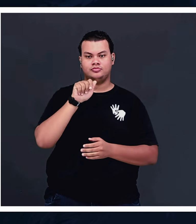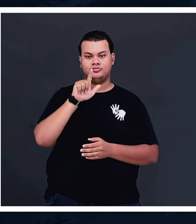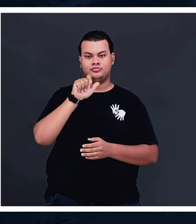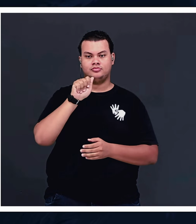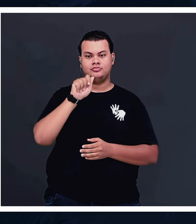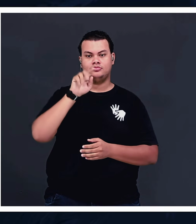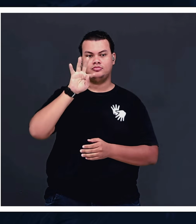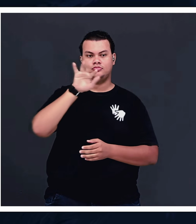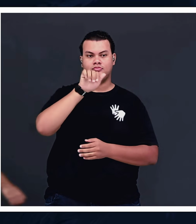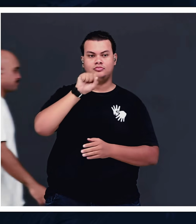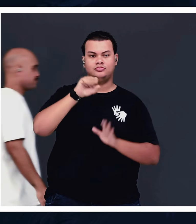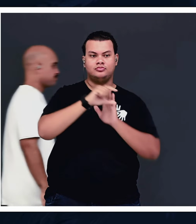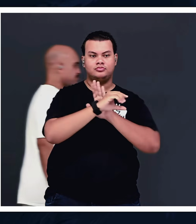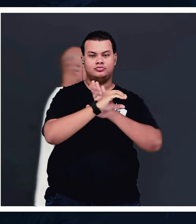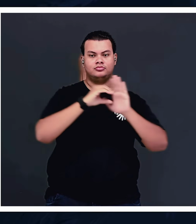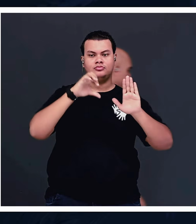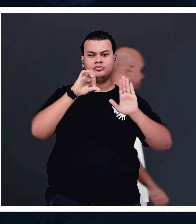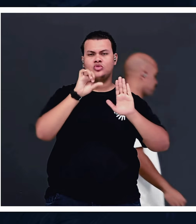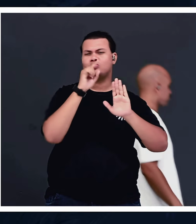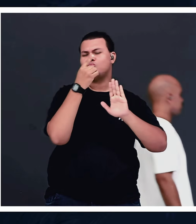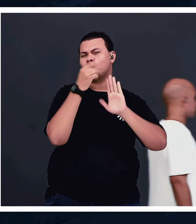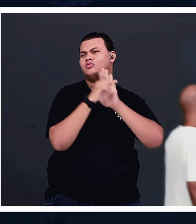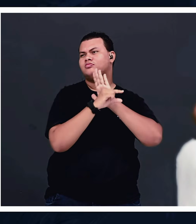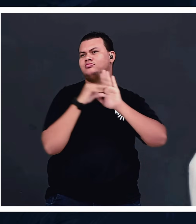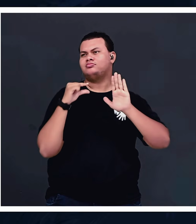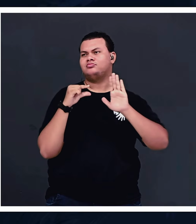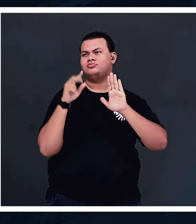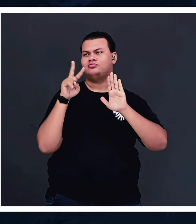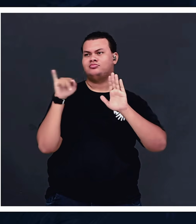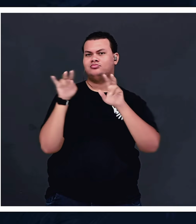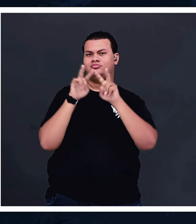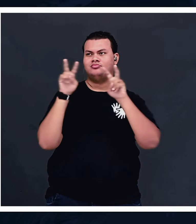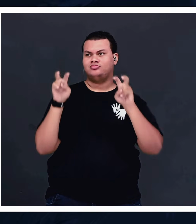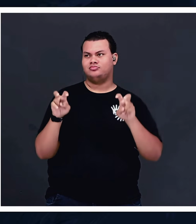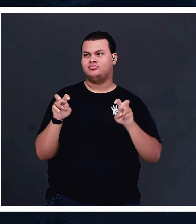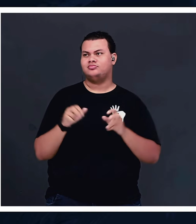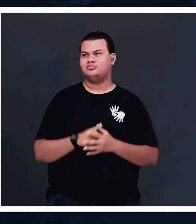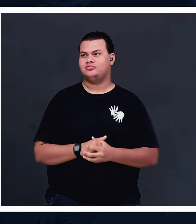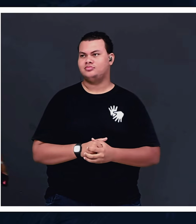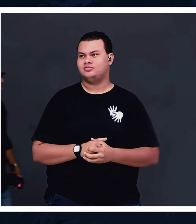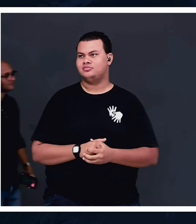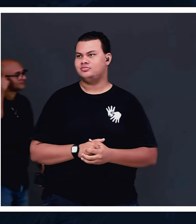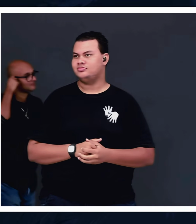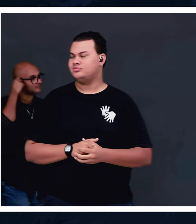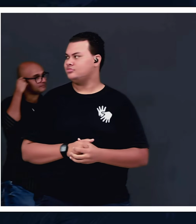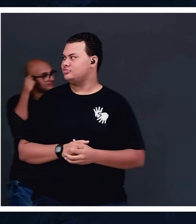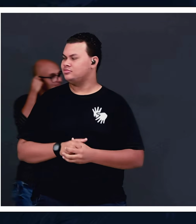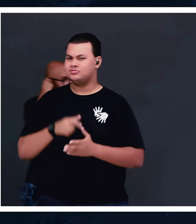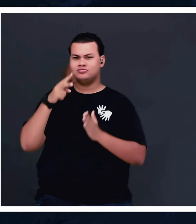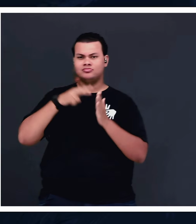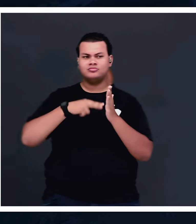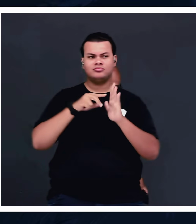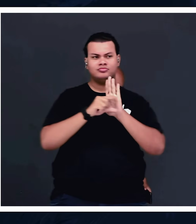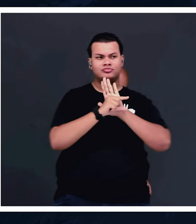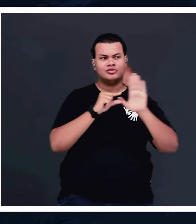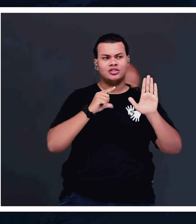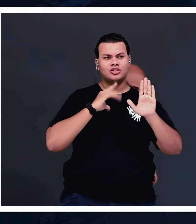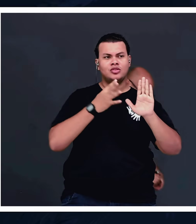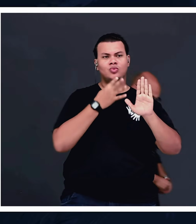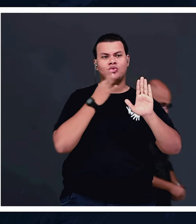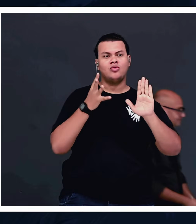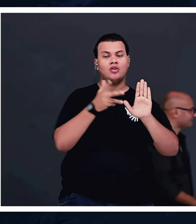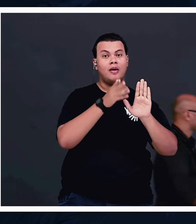Gálatas capítulo 9. Apenas um versículo, vamos ler. Um versículo muito conhecido, mas muito